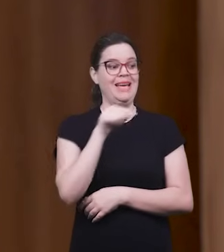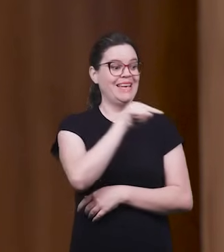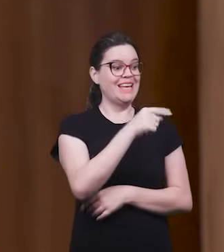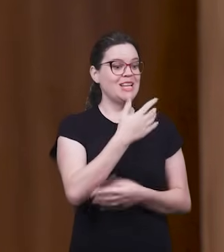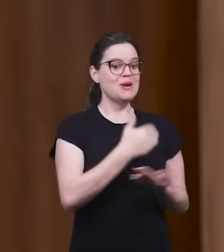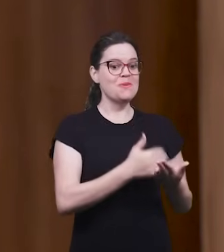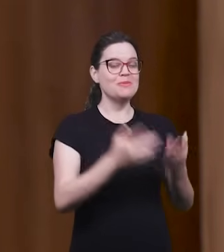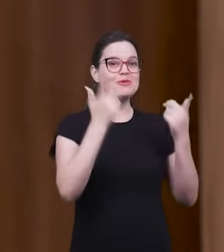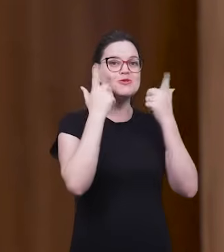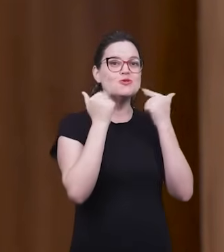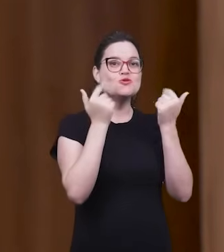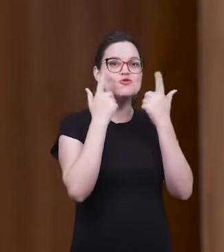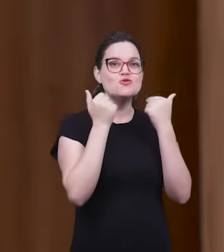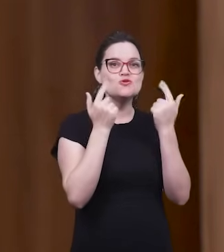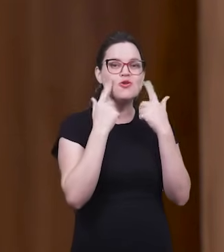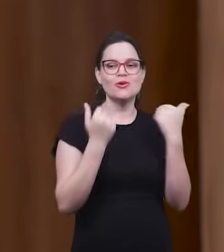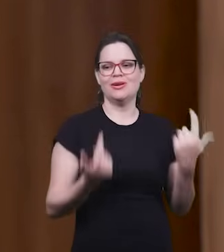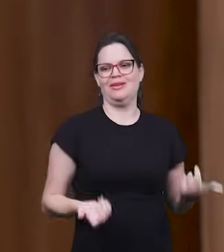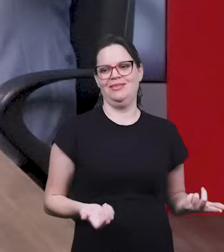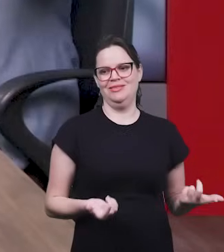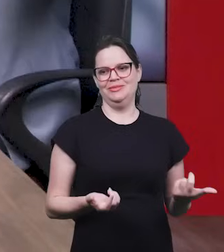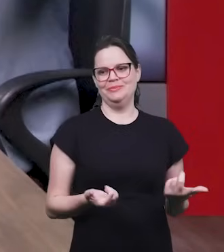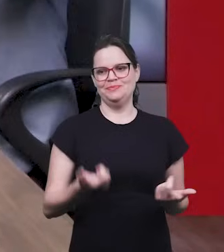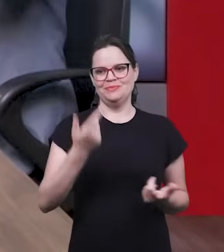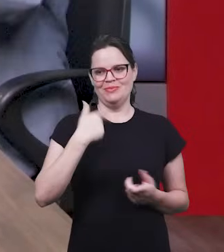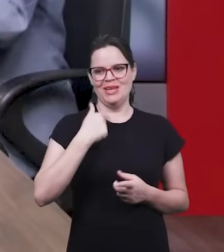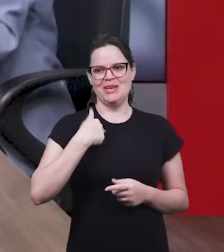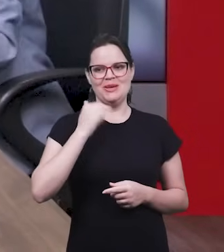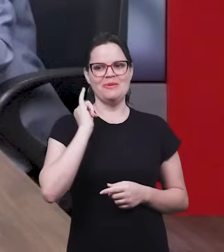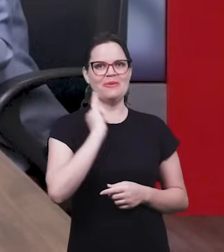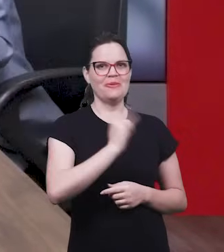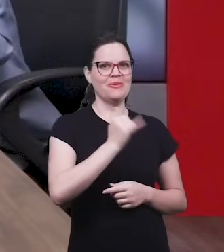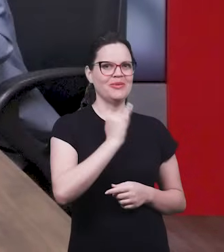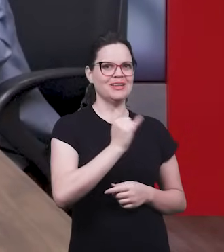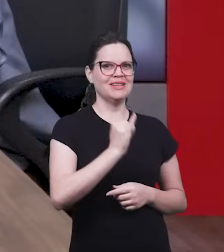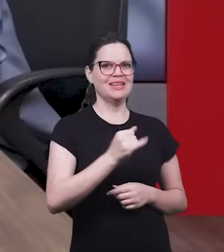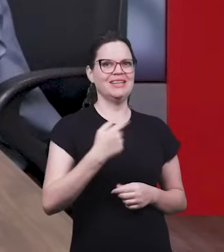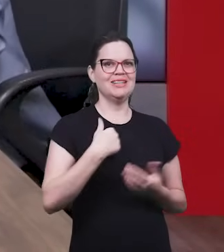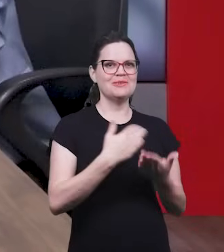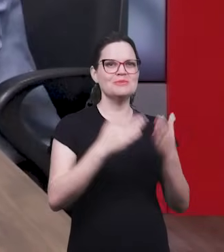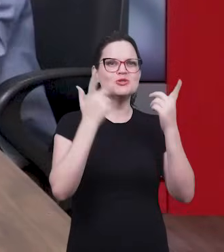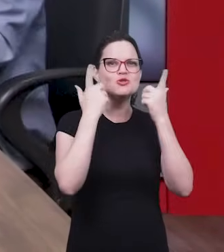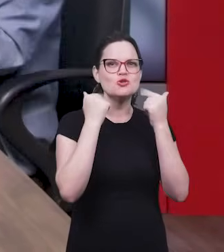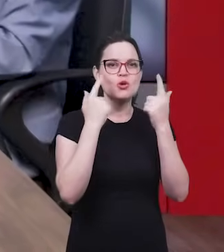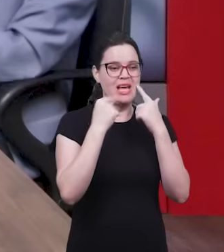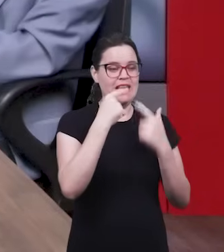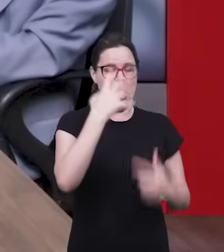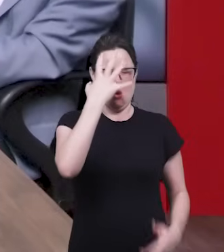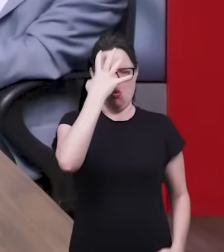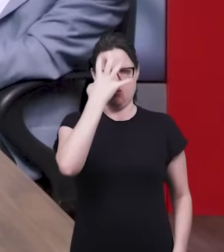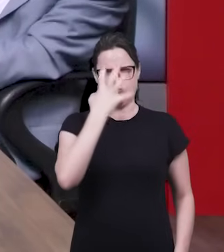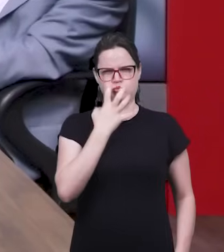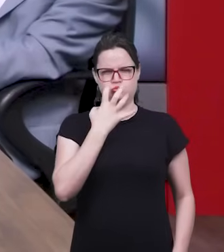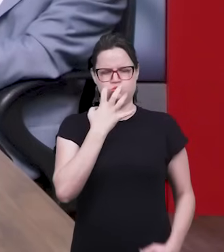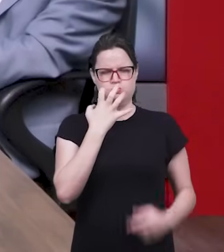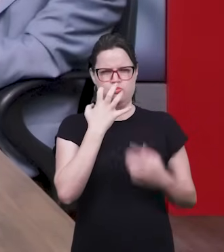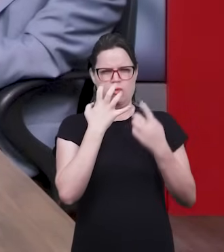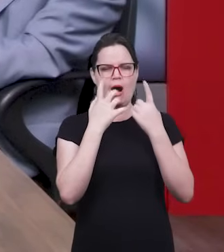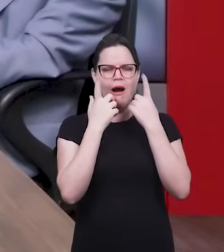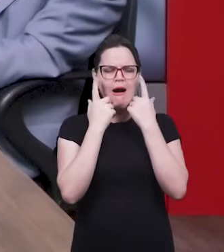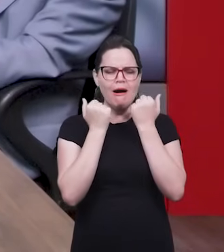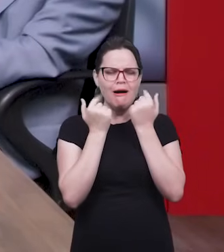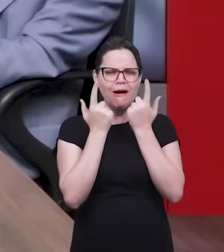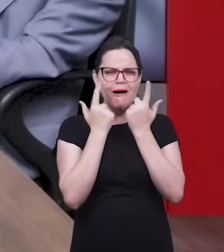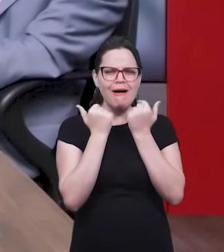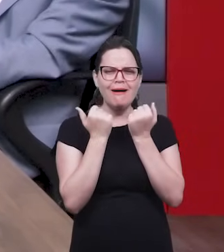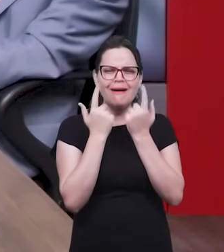chorar. Até falei com o Zé Luiz, né? Gente, ele chorou. E era durão, do, né? O quê? O cara